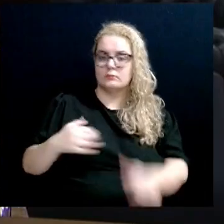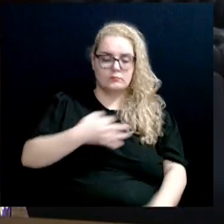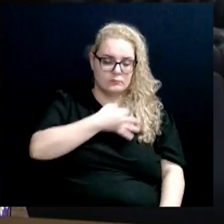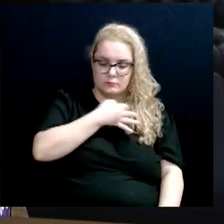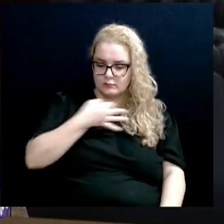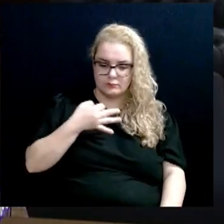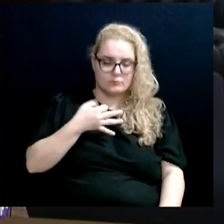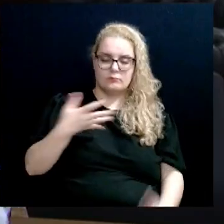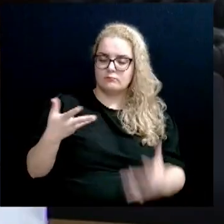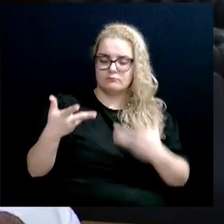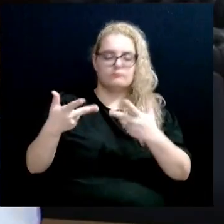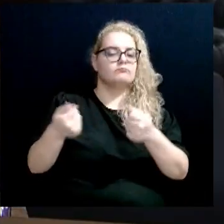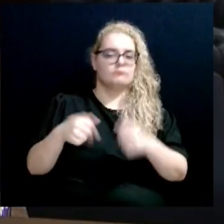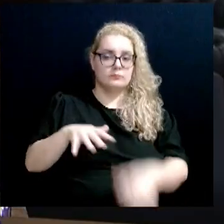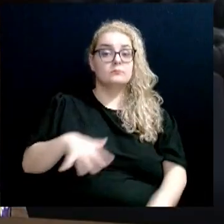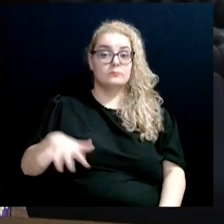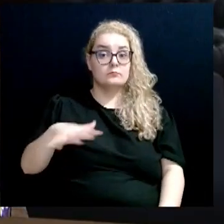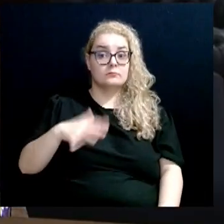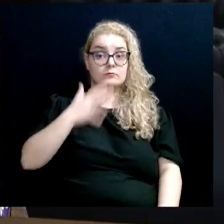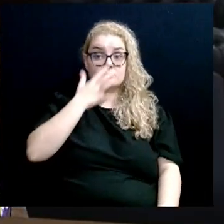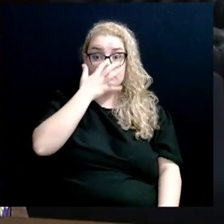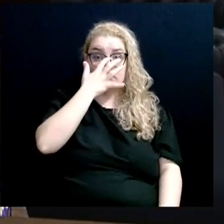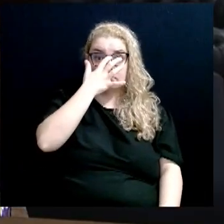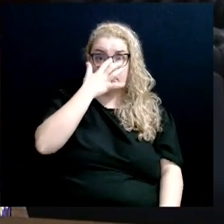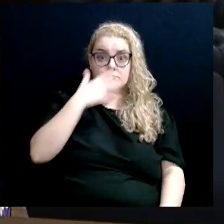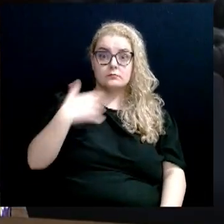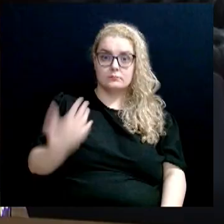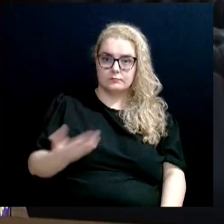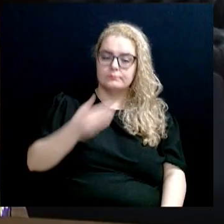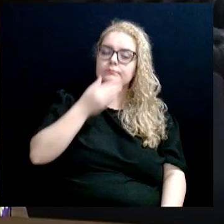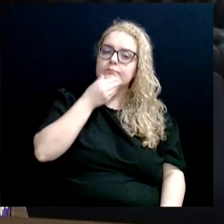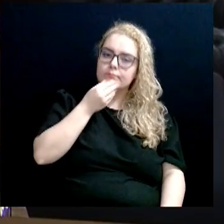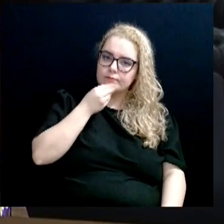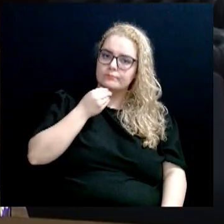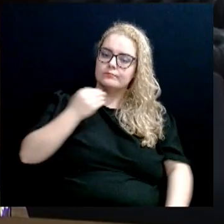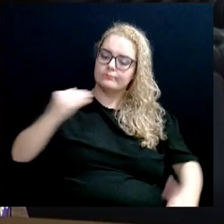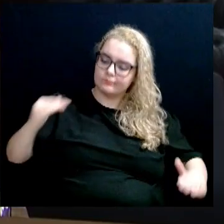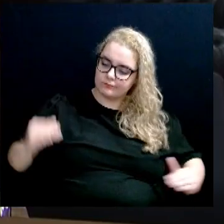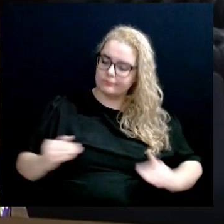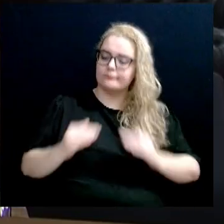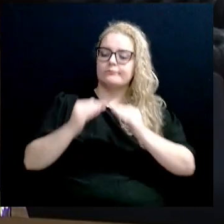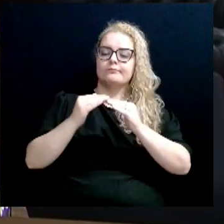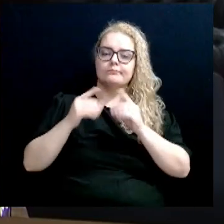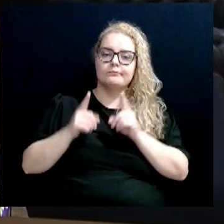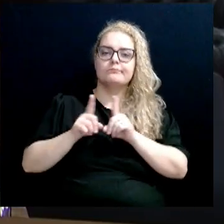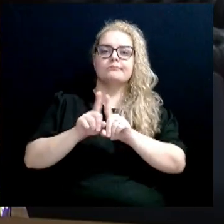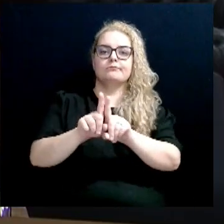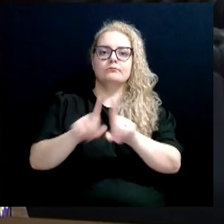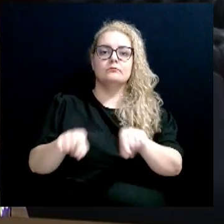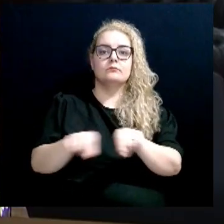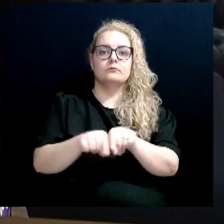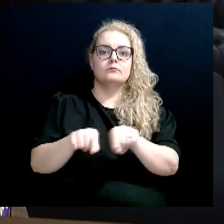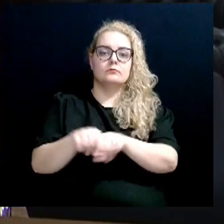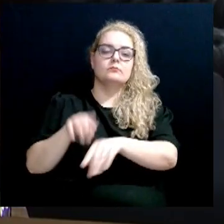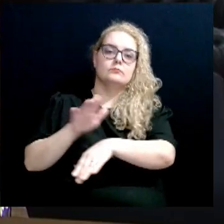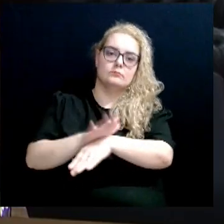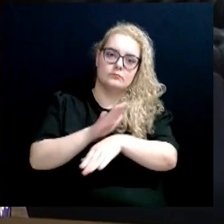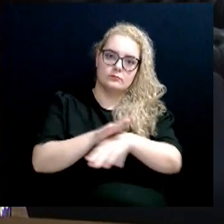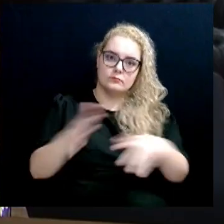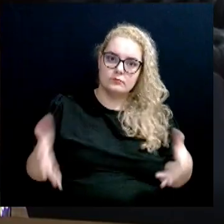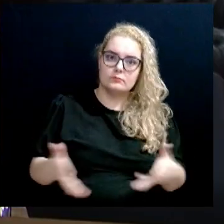nessa área, mas os homens se ombreiam a elas no sentido de também dar a sua contribuição.